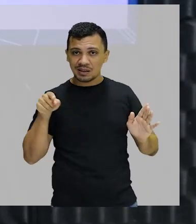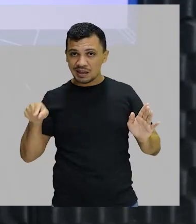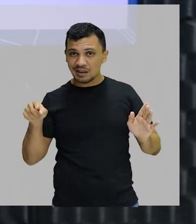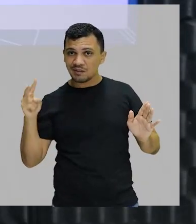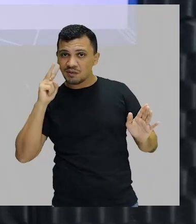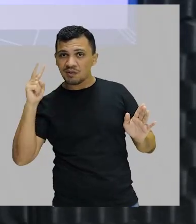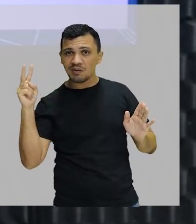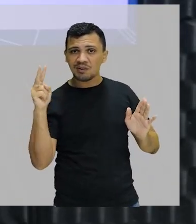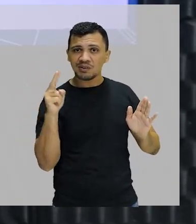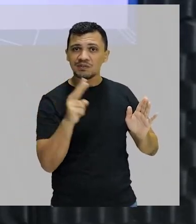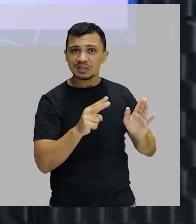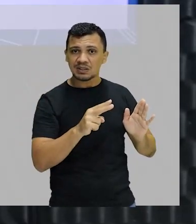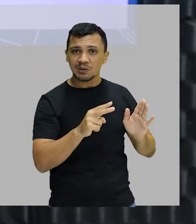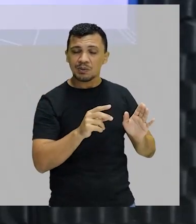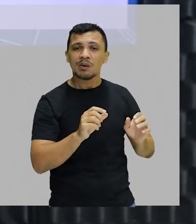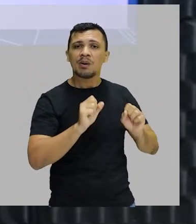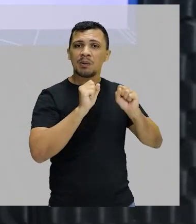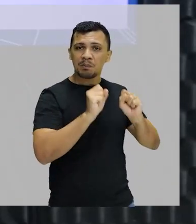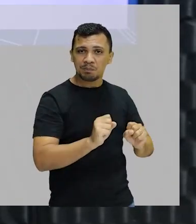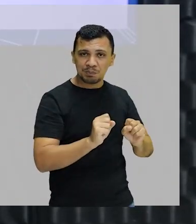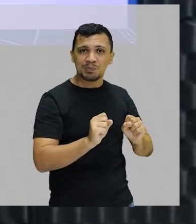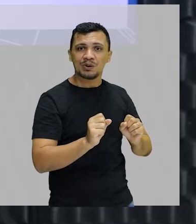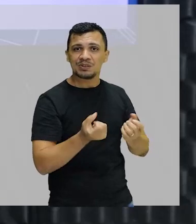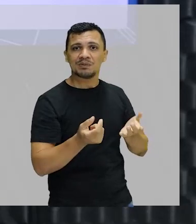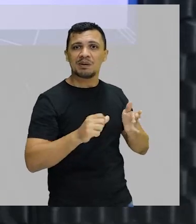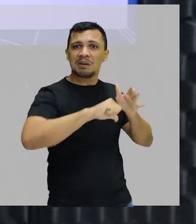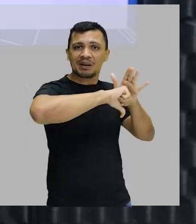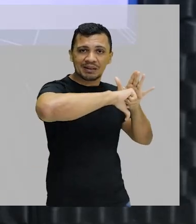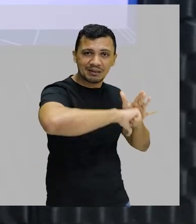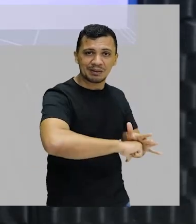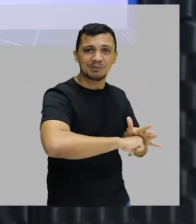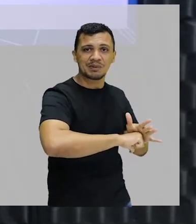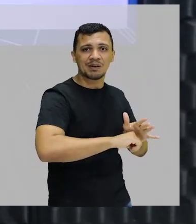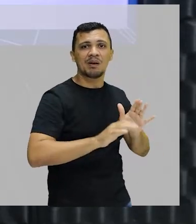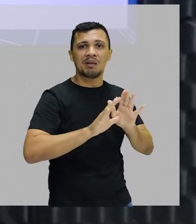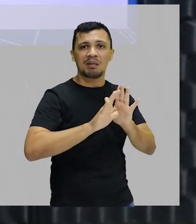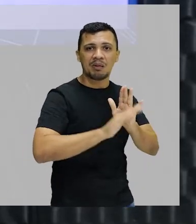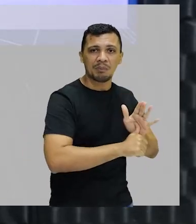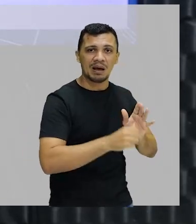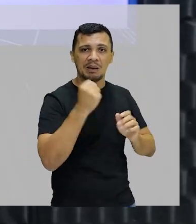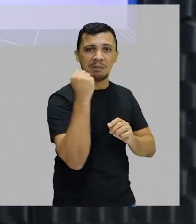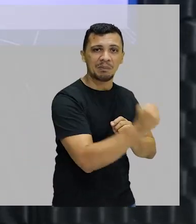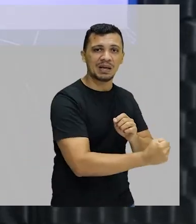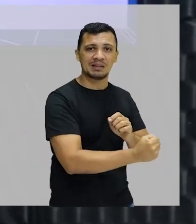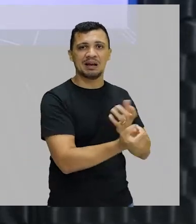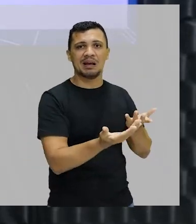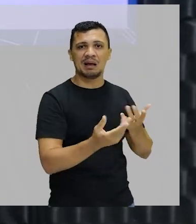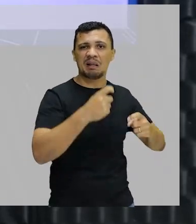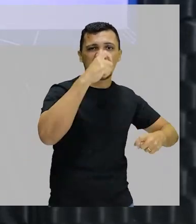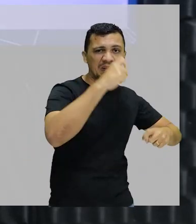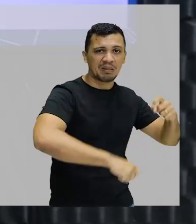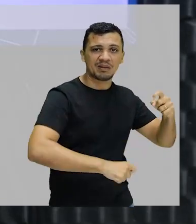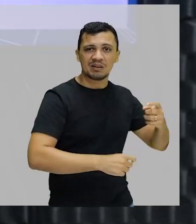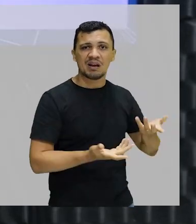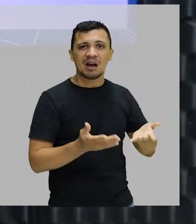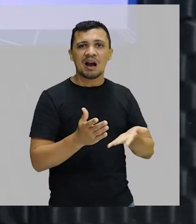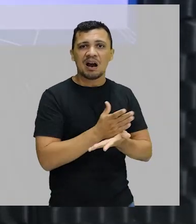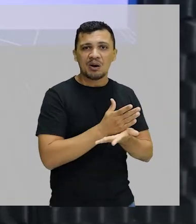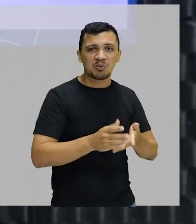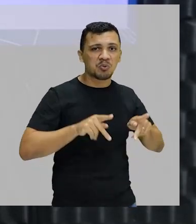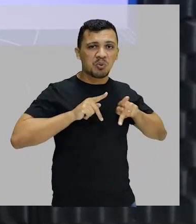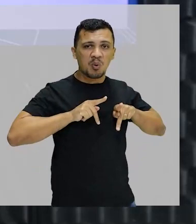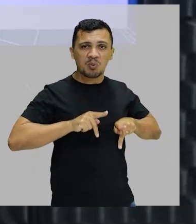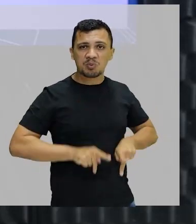mais propensa a cometer crimes, a cometer delitos, a ter um comportamento socialmente inaceitável,